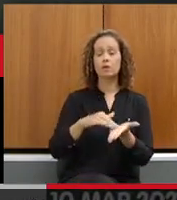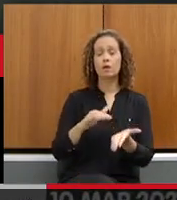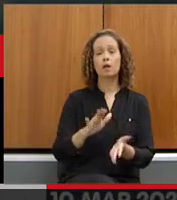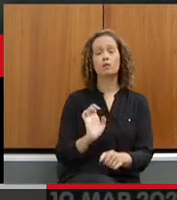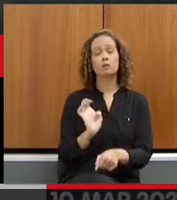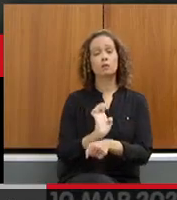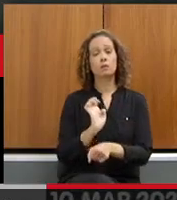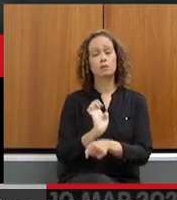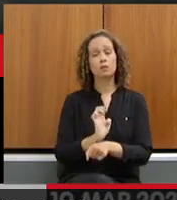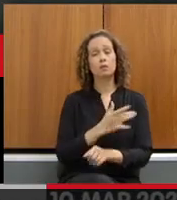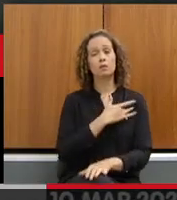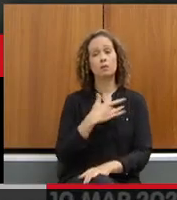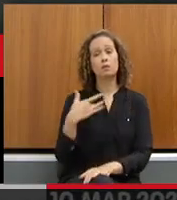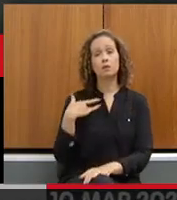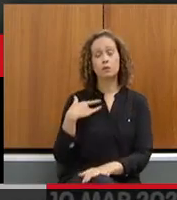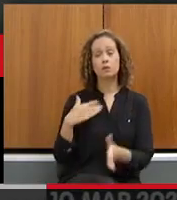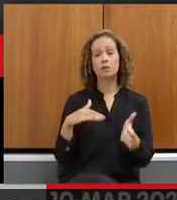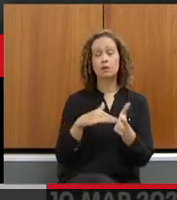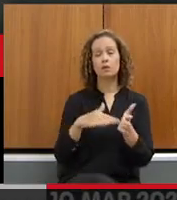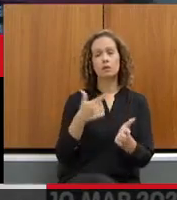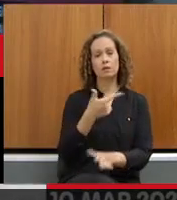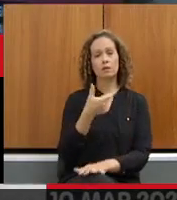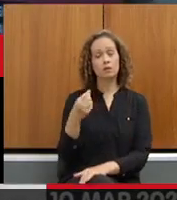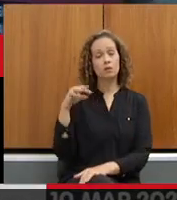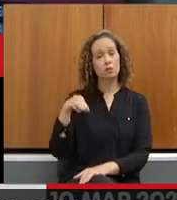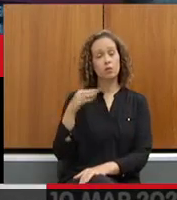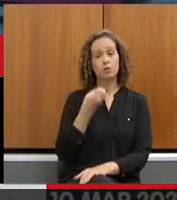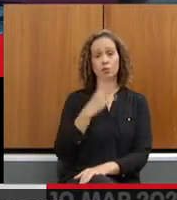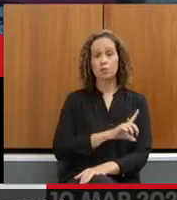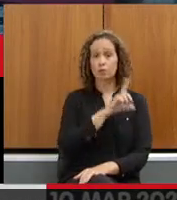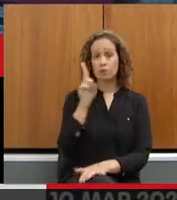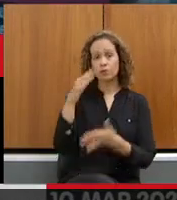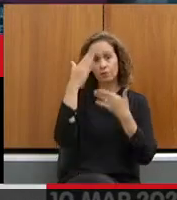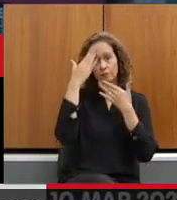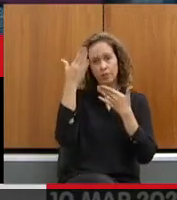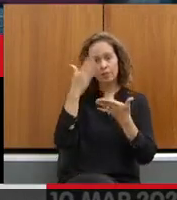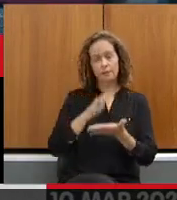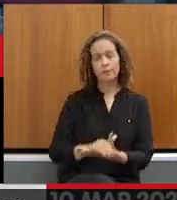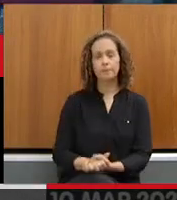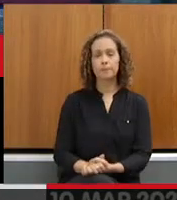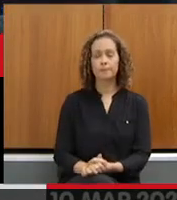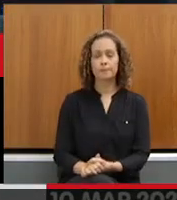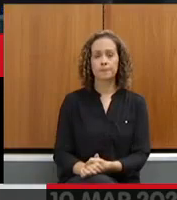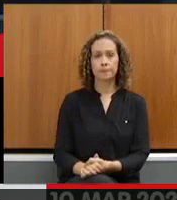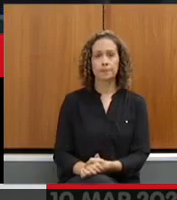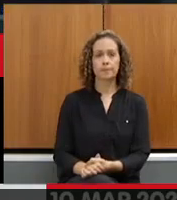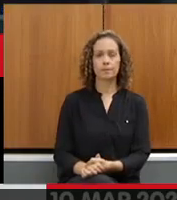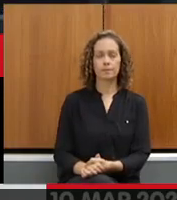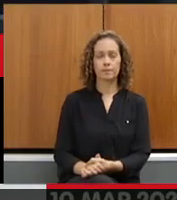pelo prazo de até 20 minutos bom dia obrigado secretário a